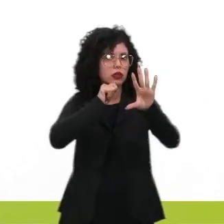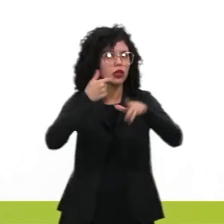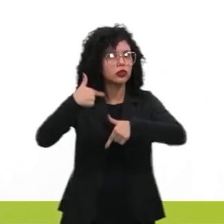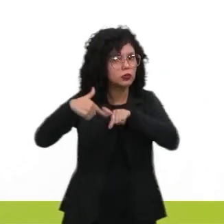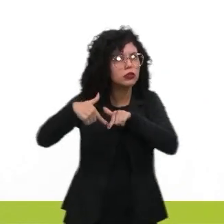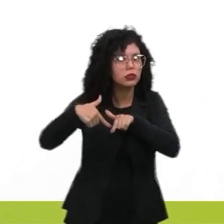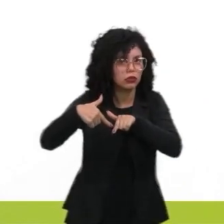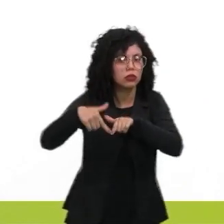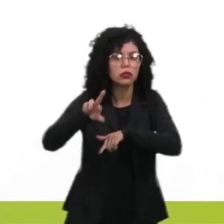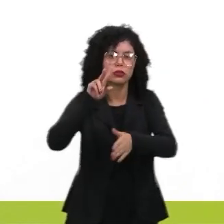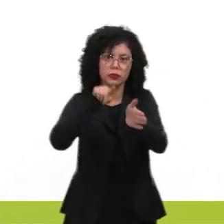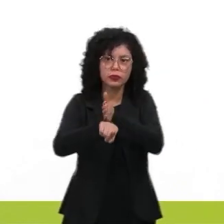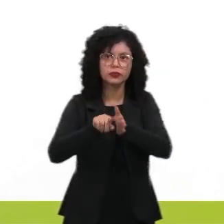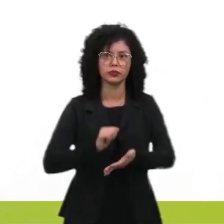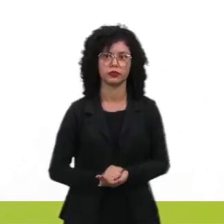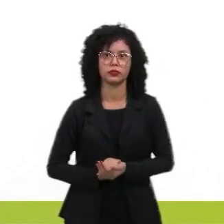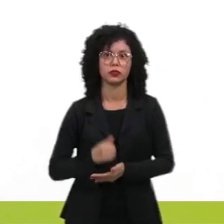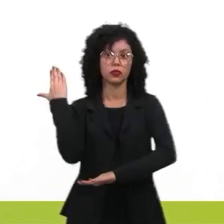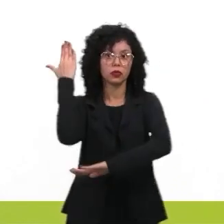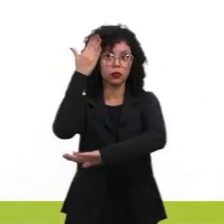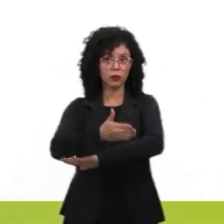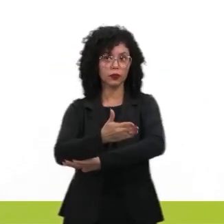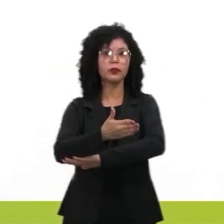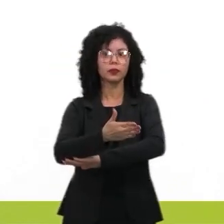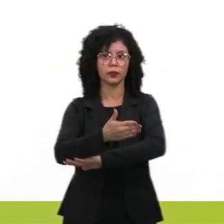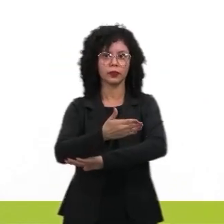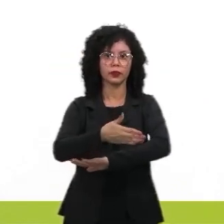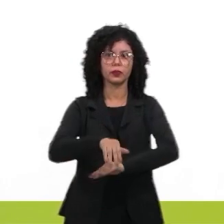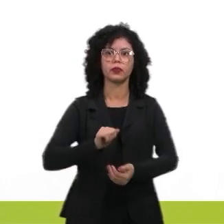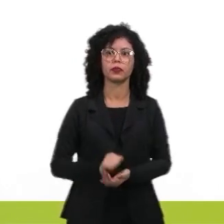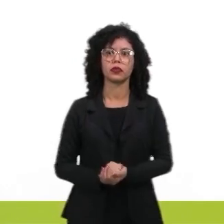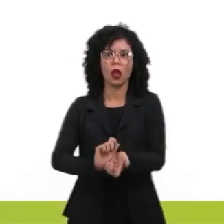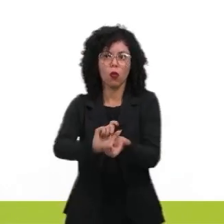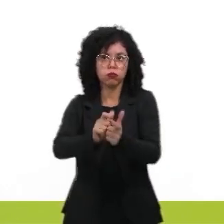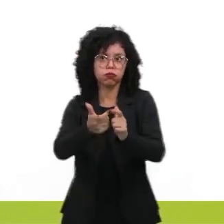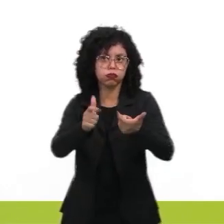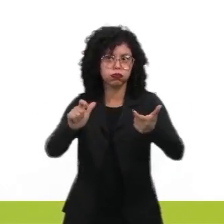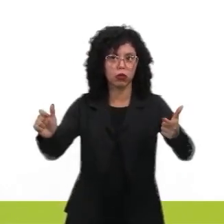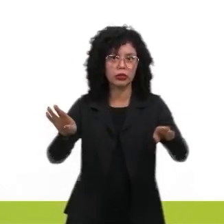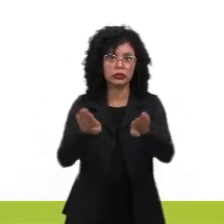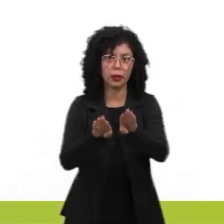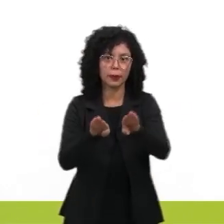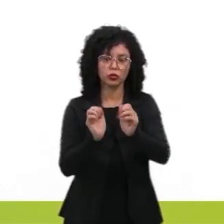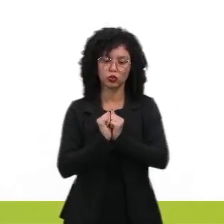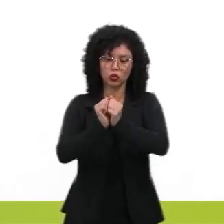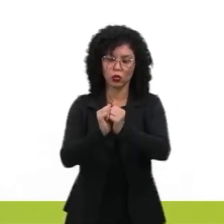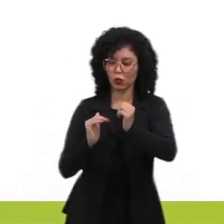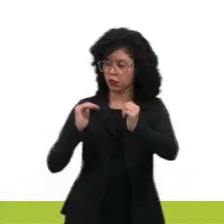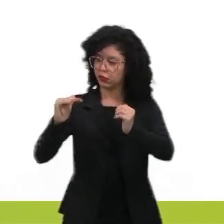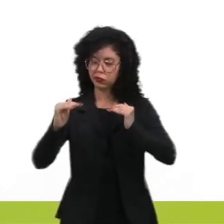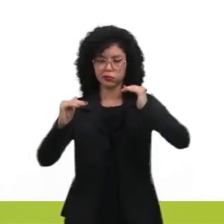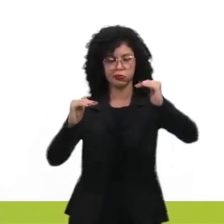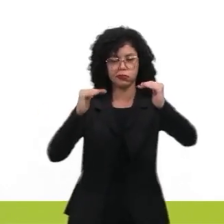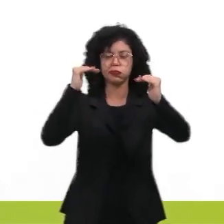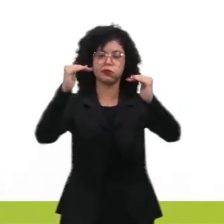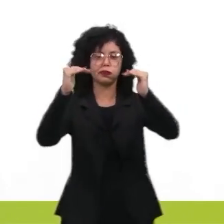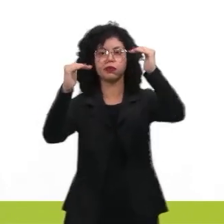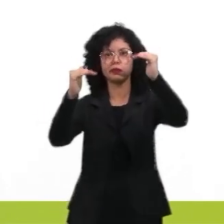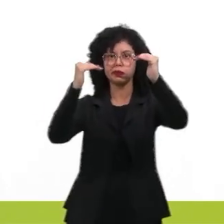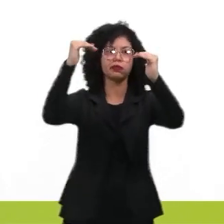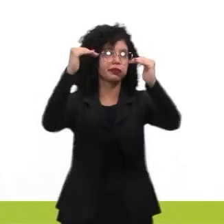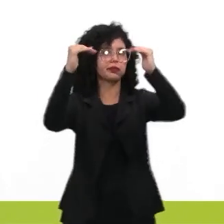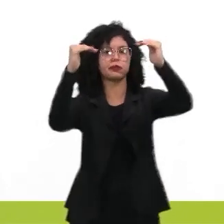trabalhar essas questões. Diretamente proporcional, se aumentarmos uma grandeza, a outra também aumentará na mesma proporção. Essa é a